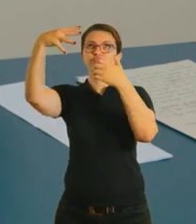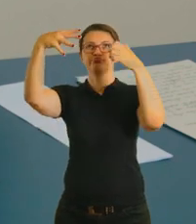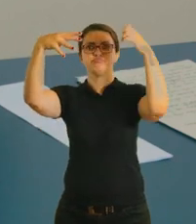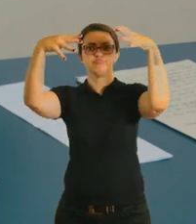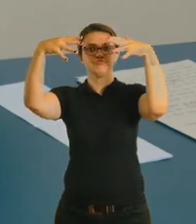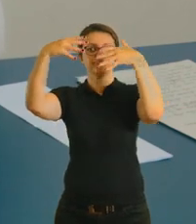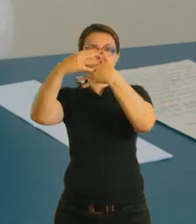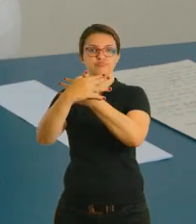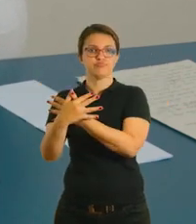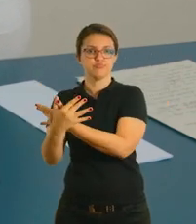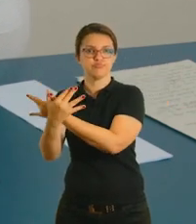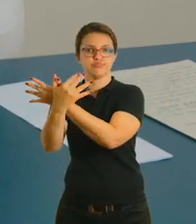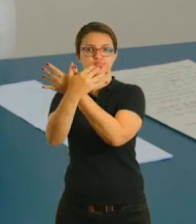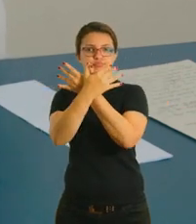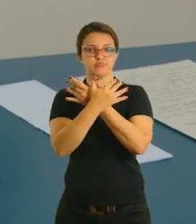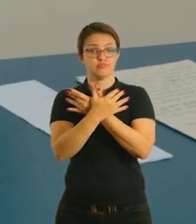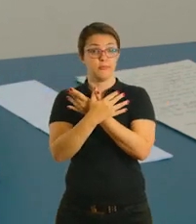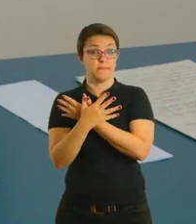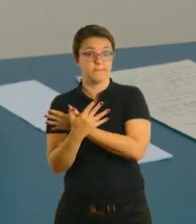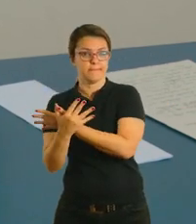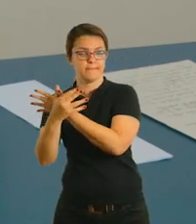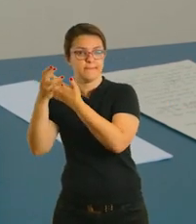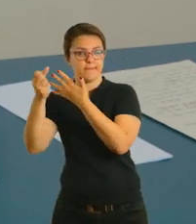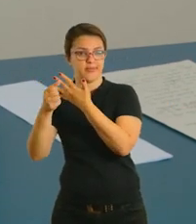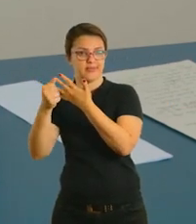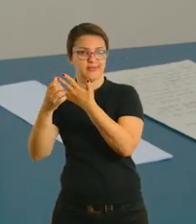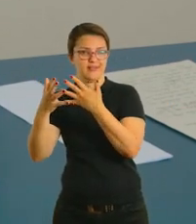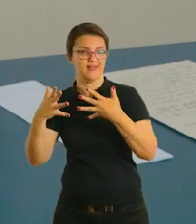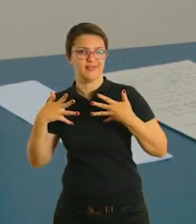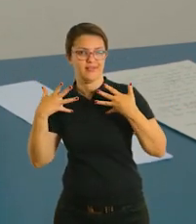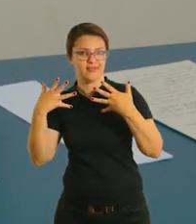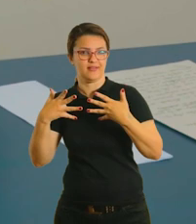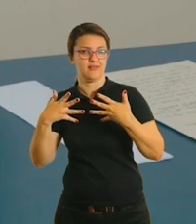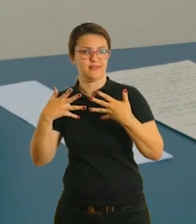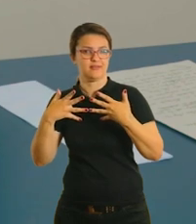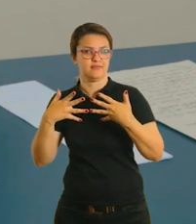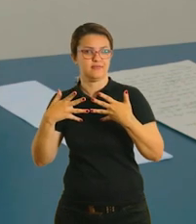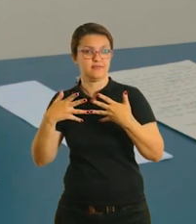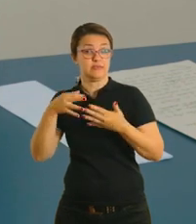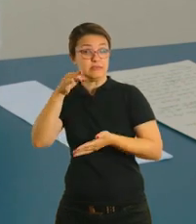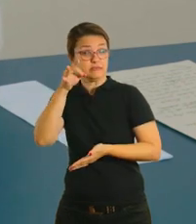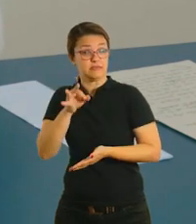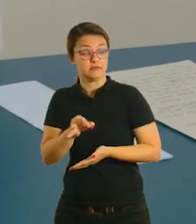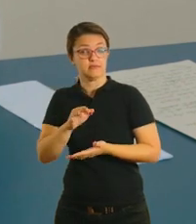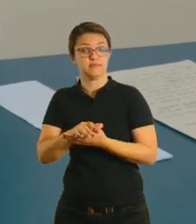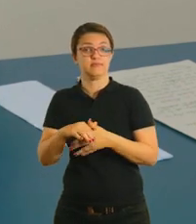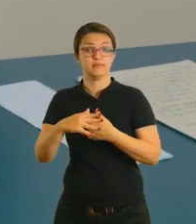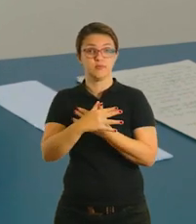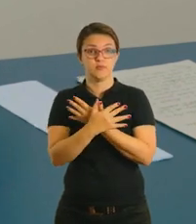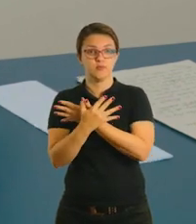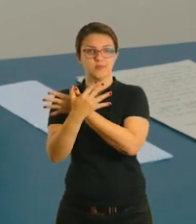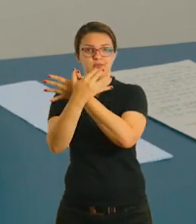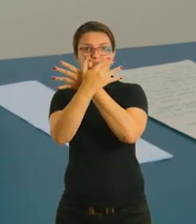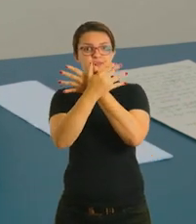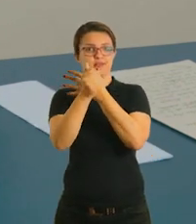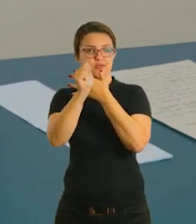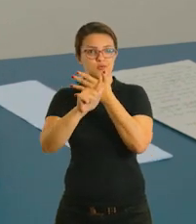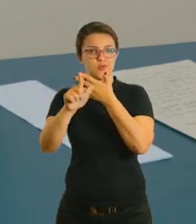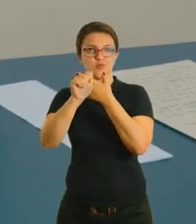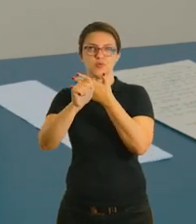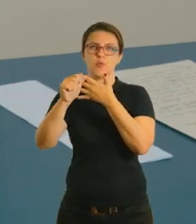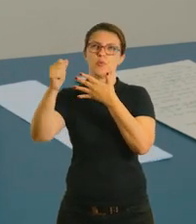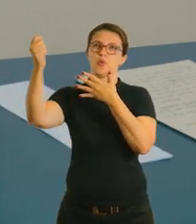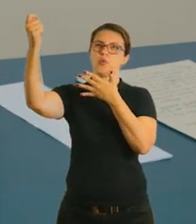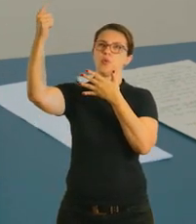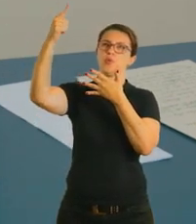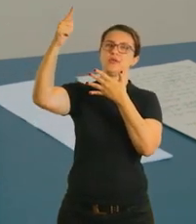borboletas. Borboletas brancas são alegres e francas. Borboletas azuis gostam muito de